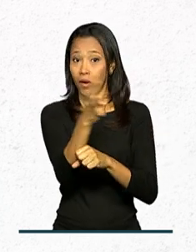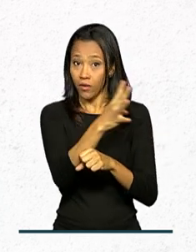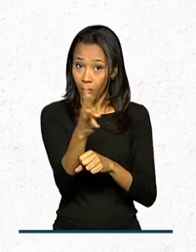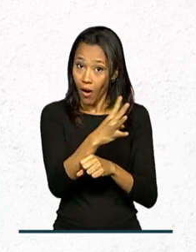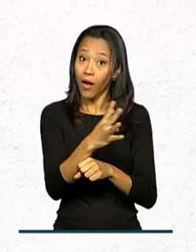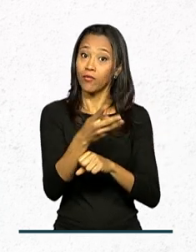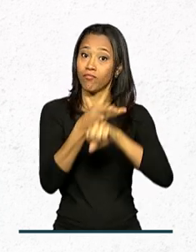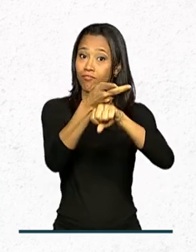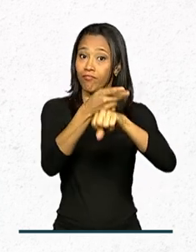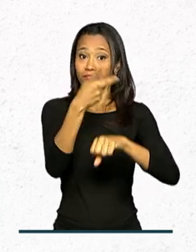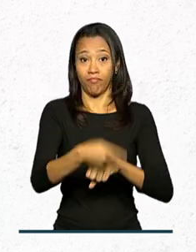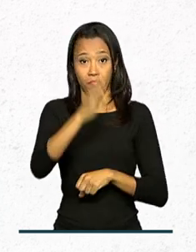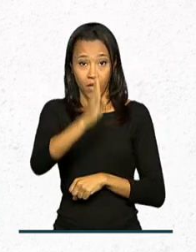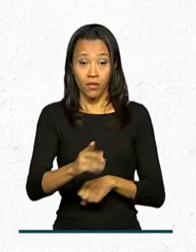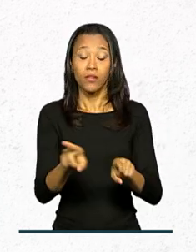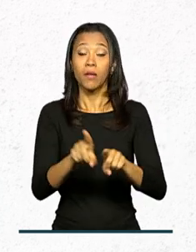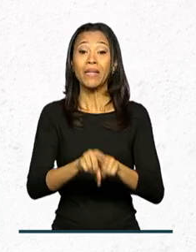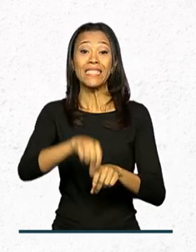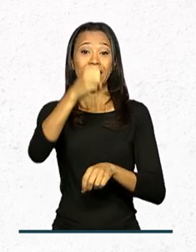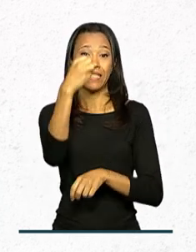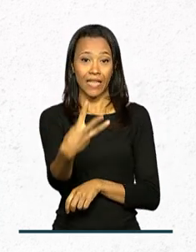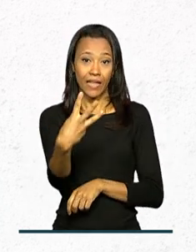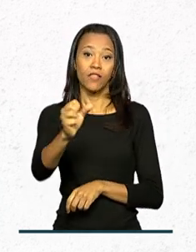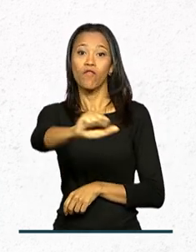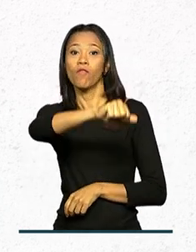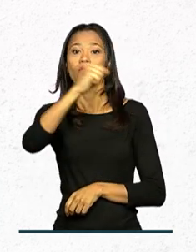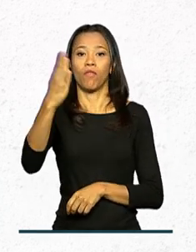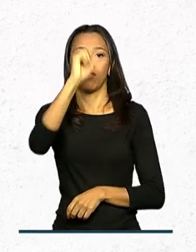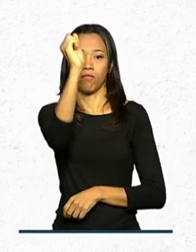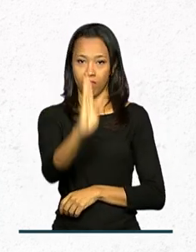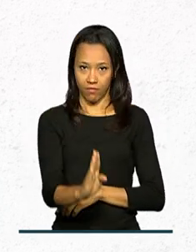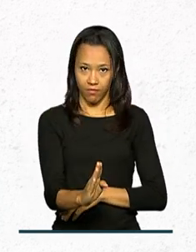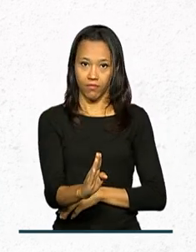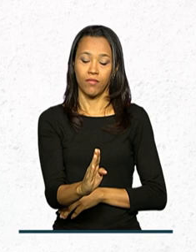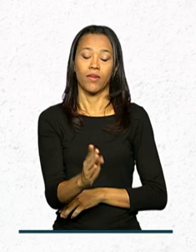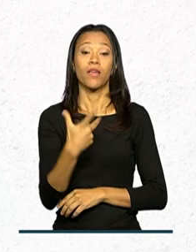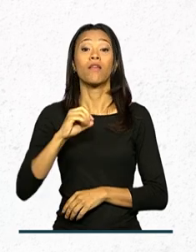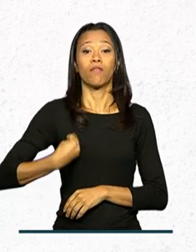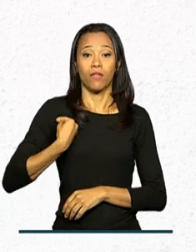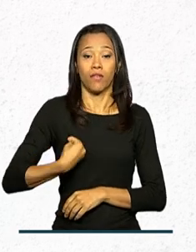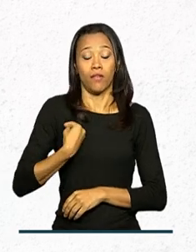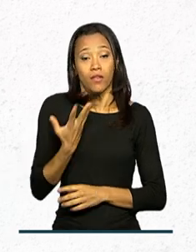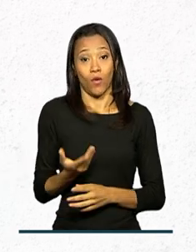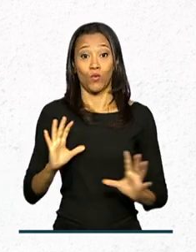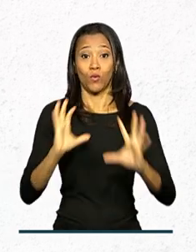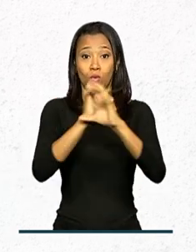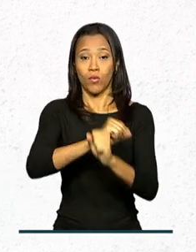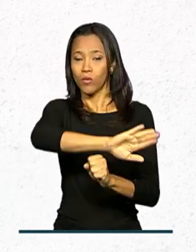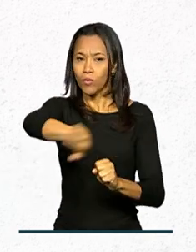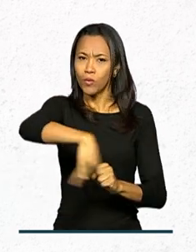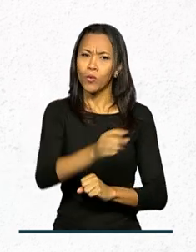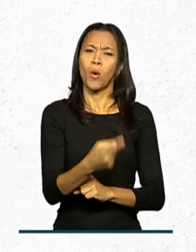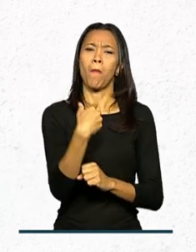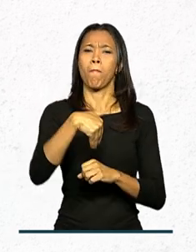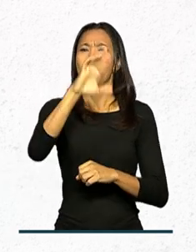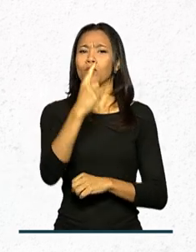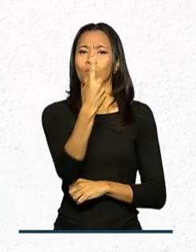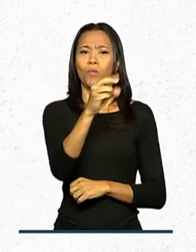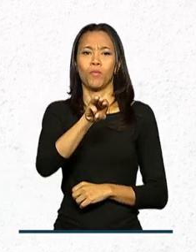território nacional e 3 desenvolvidas por brasileiros que vivem no exterior. No total, vão ser distribuídos mais de